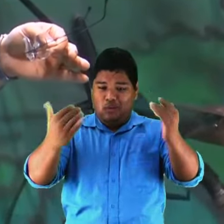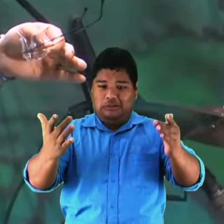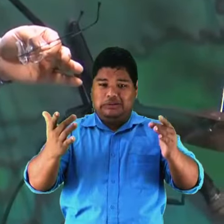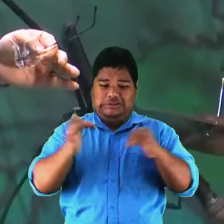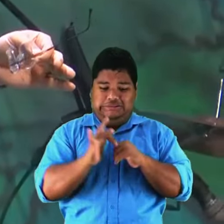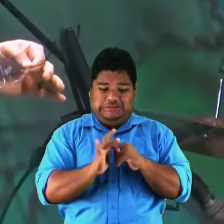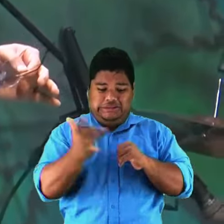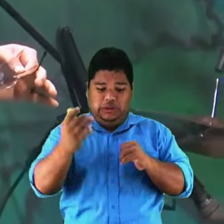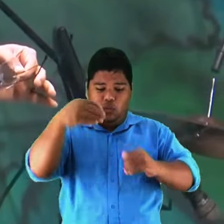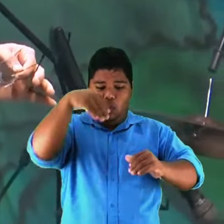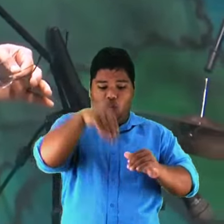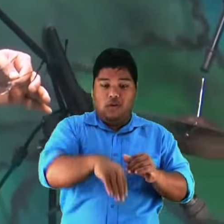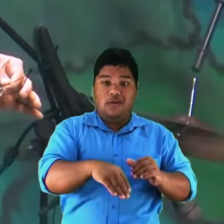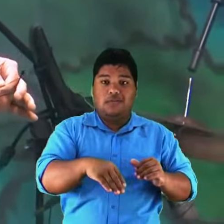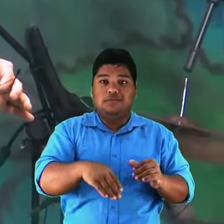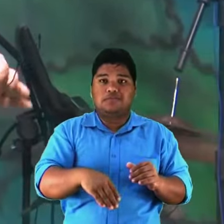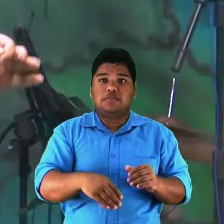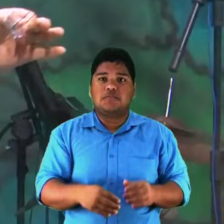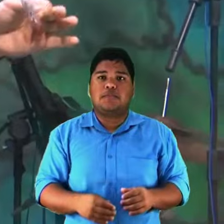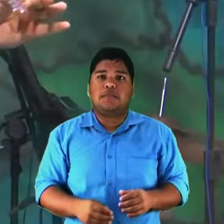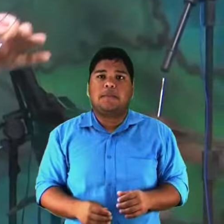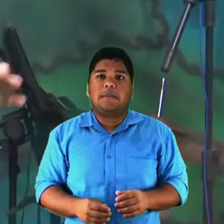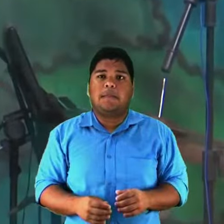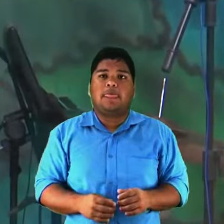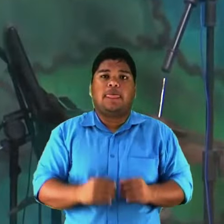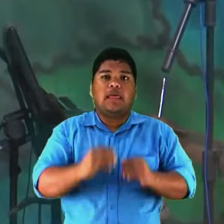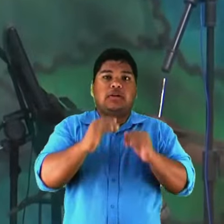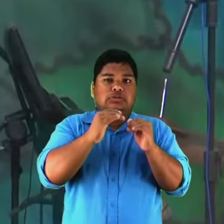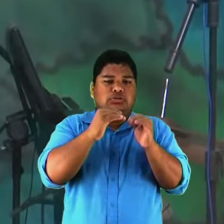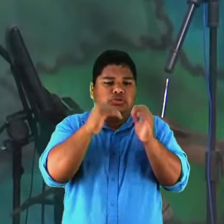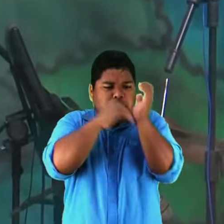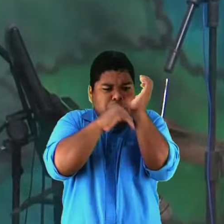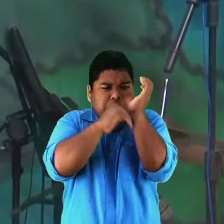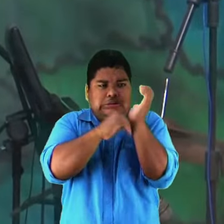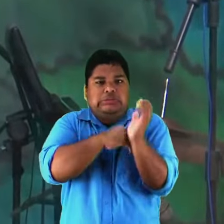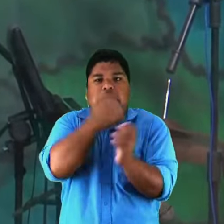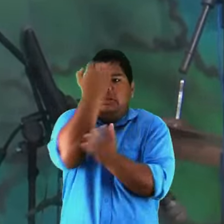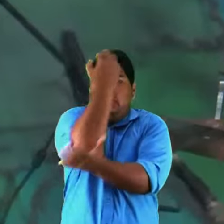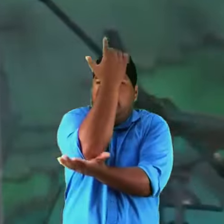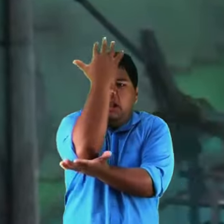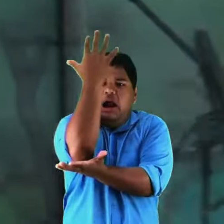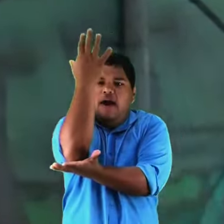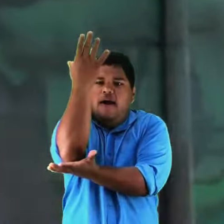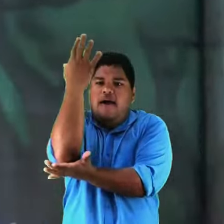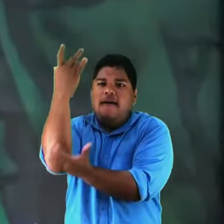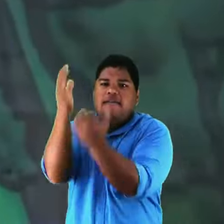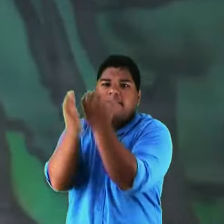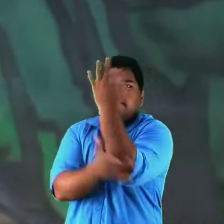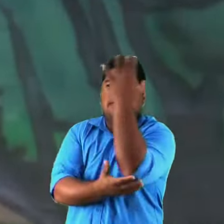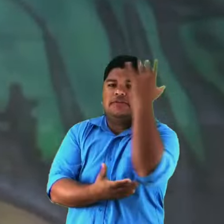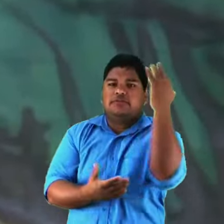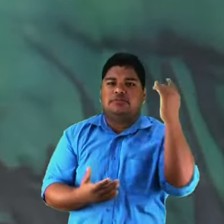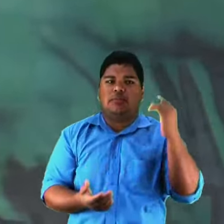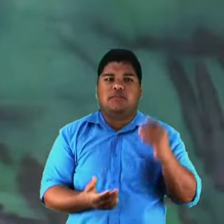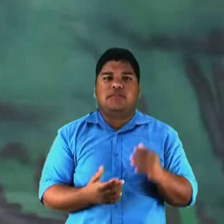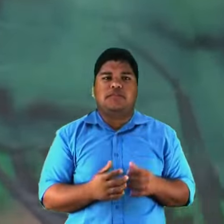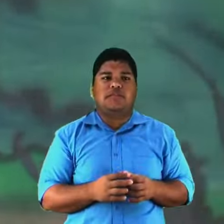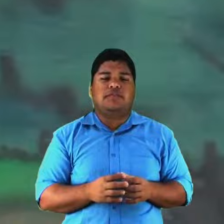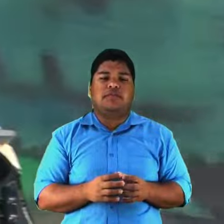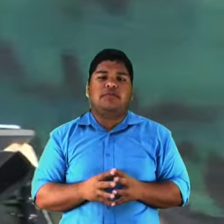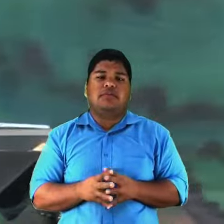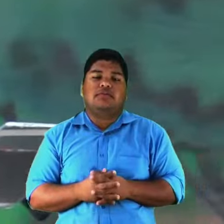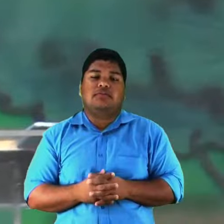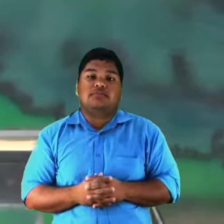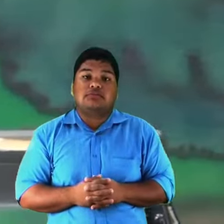enterrados, ou escondido em árvores, em troncos de árvores, em vasos de cerâmica.